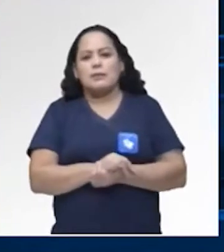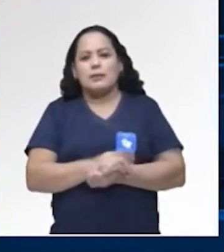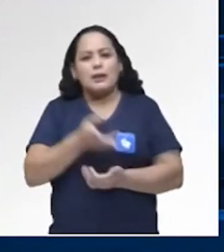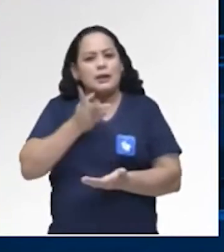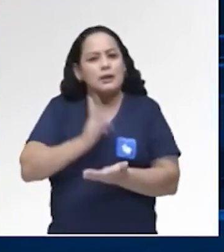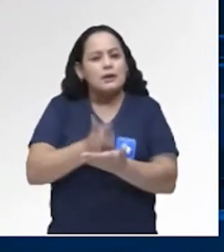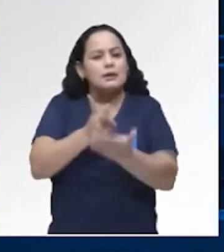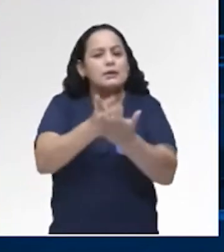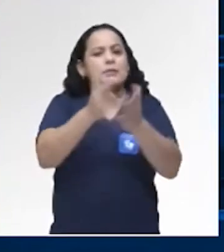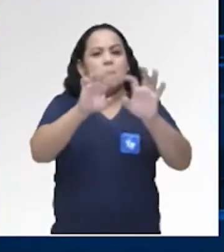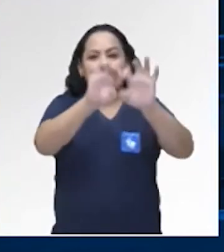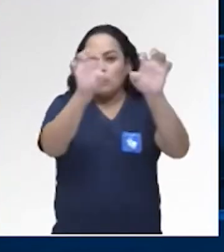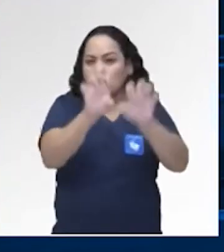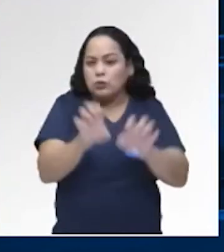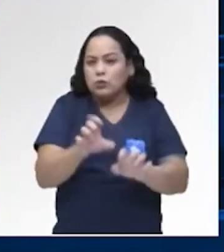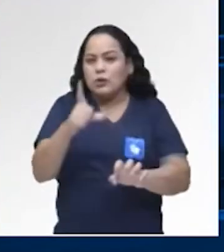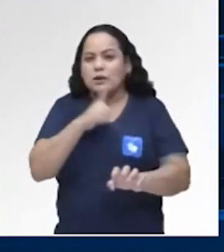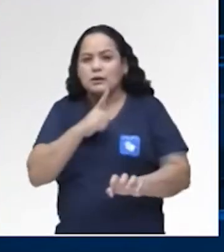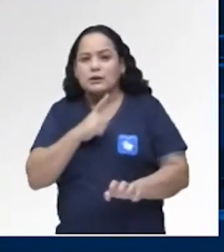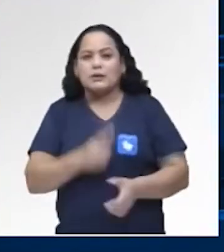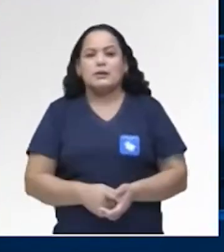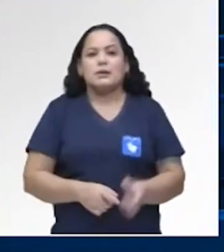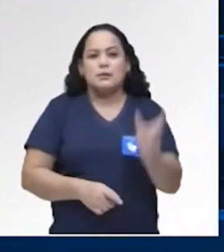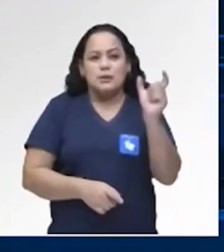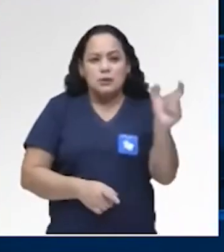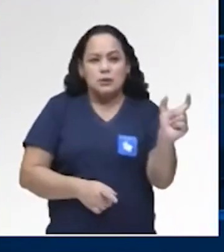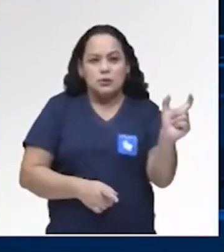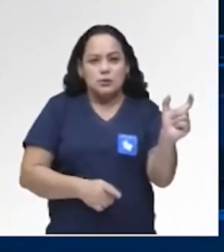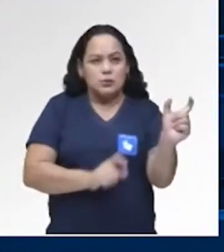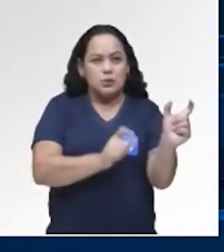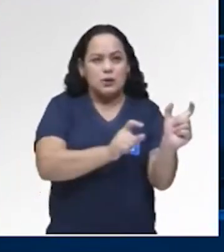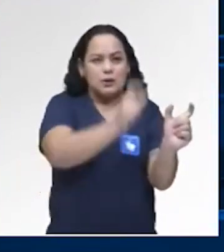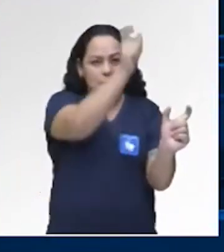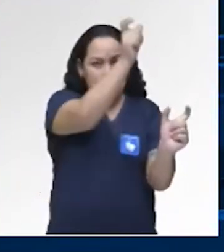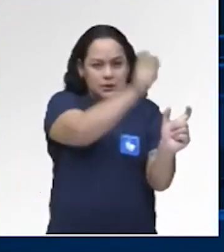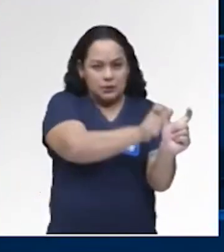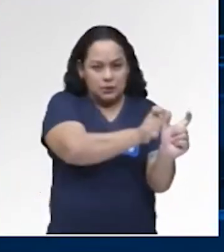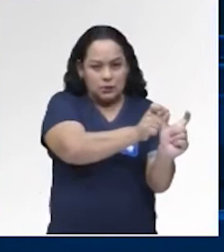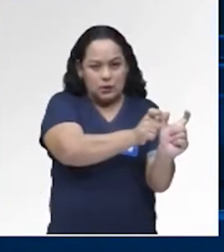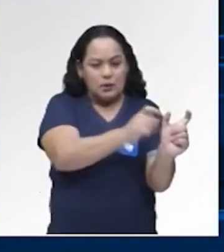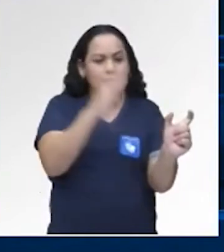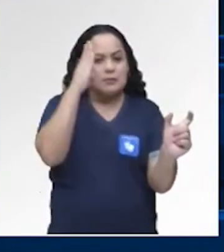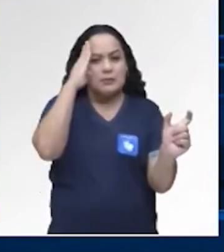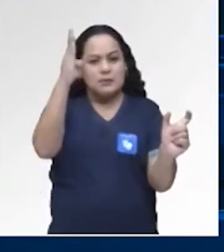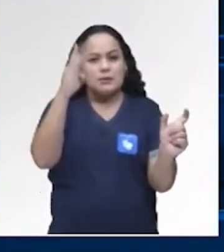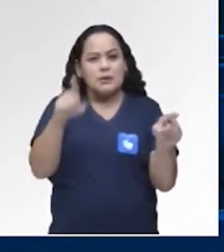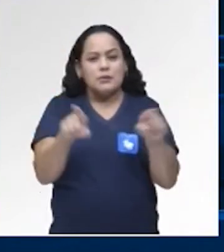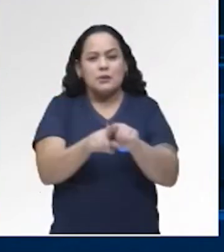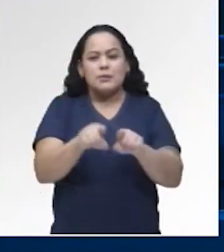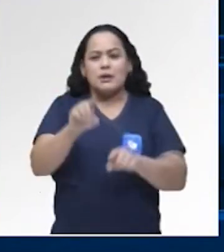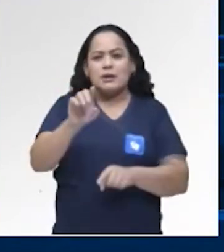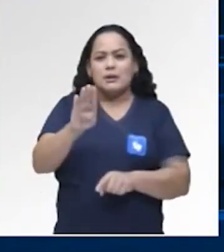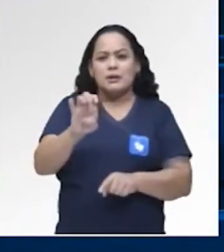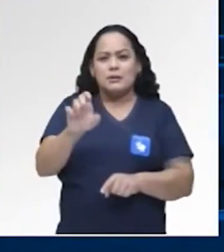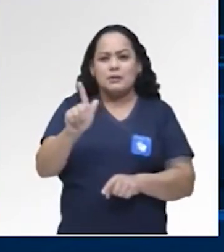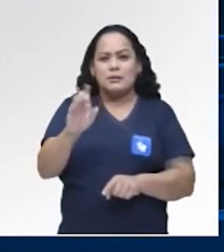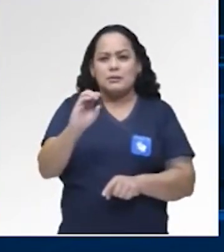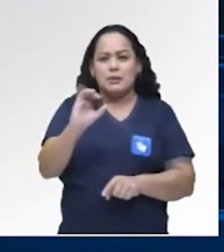essa estrutura, sujeito, be going to, mais verbo principal. Sempre essa estrutura aí nas